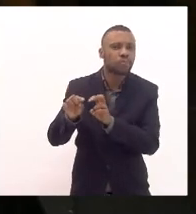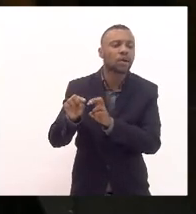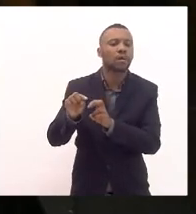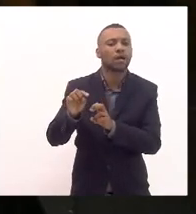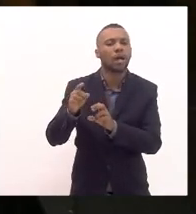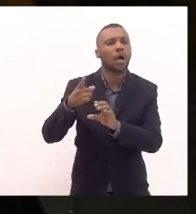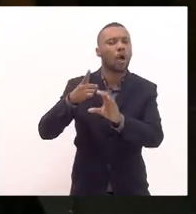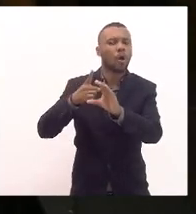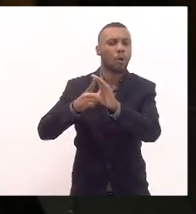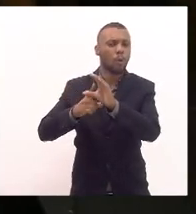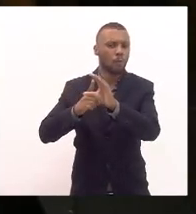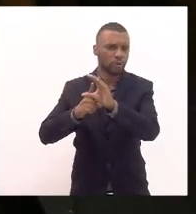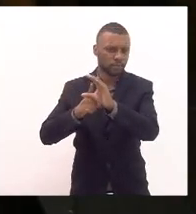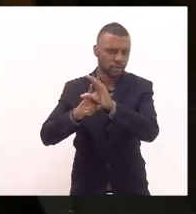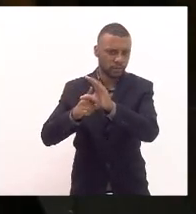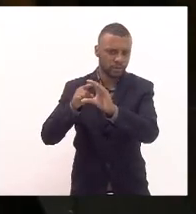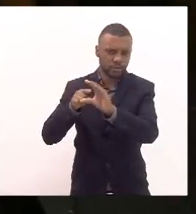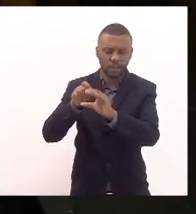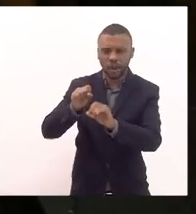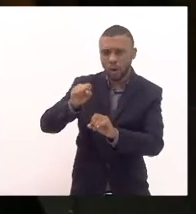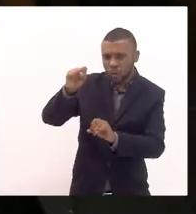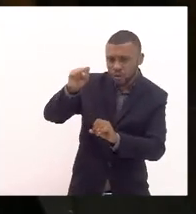comunista liderado